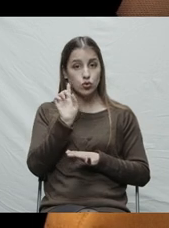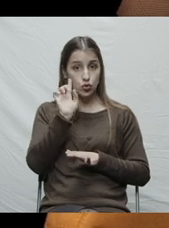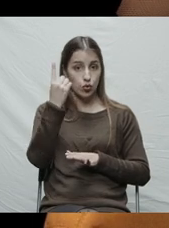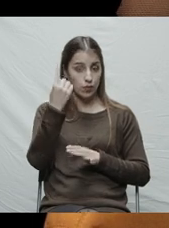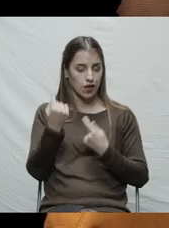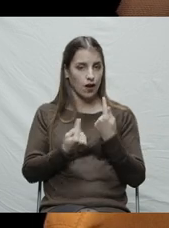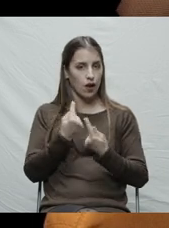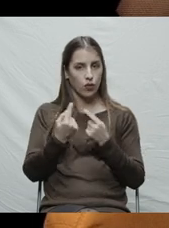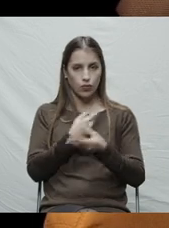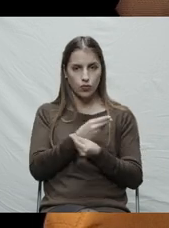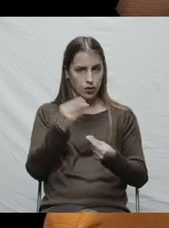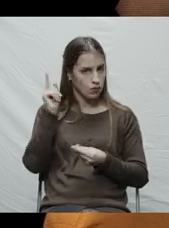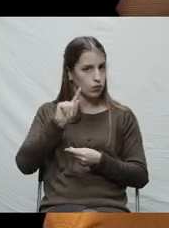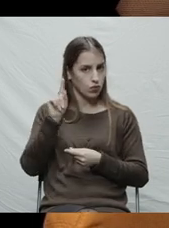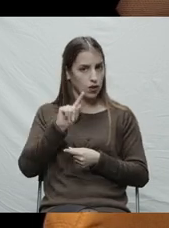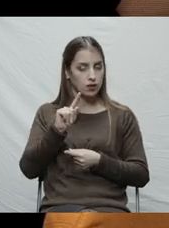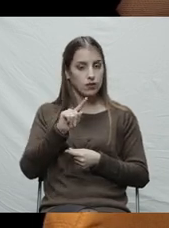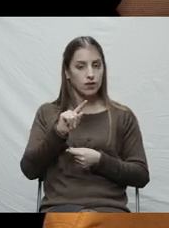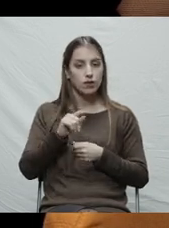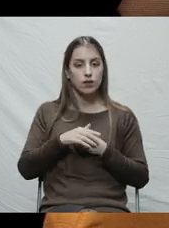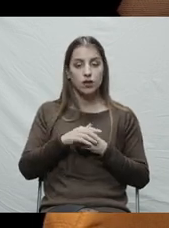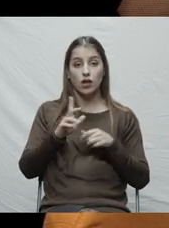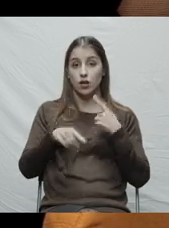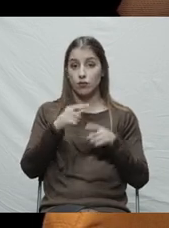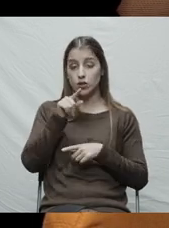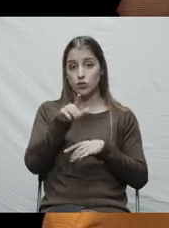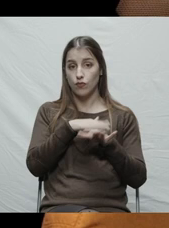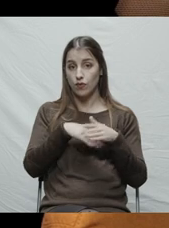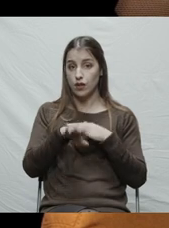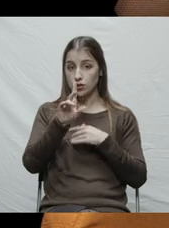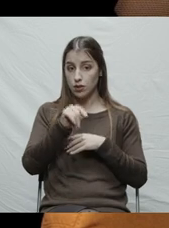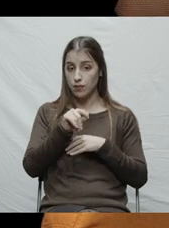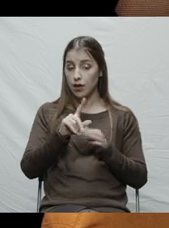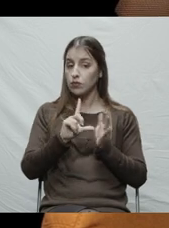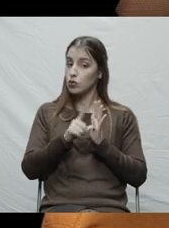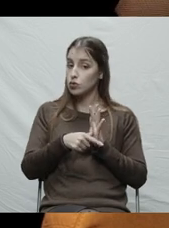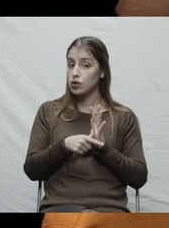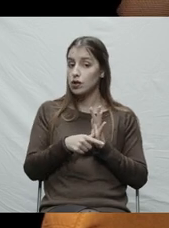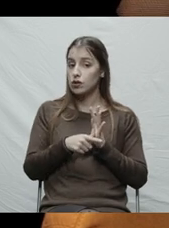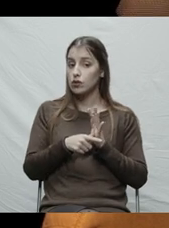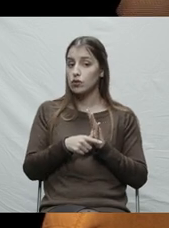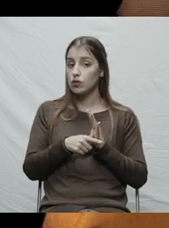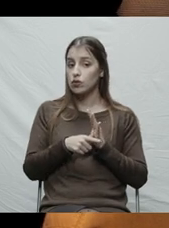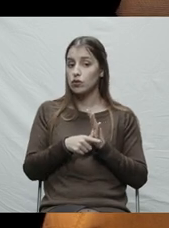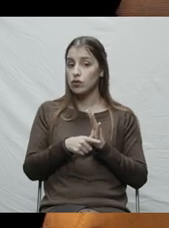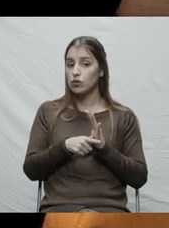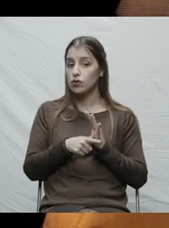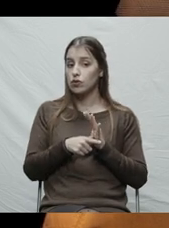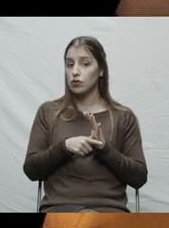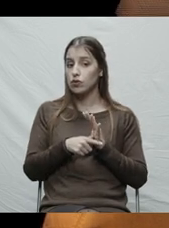importante no fim daquele projeto, vais descobrir algo. E também fazes o projeto e fazes a peça para o